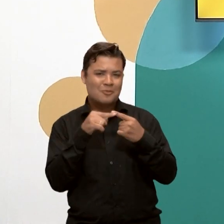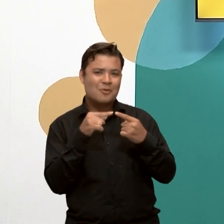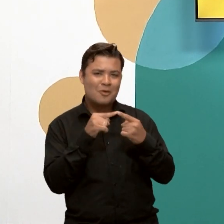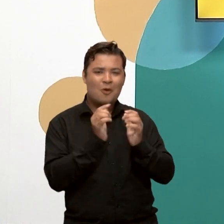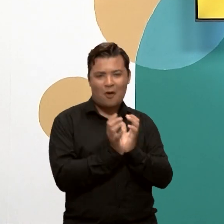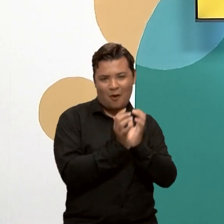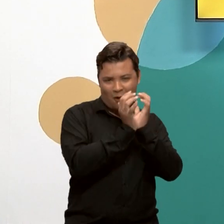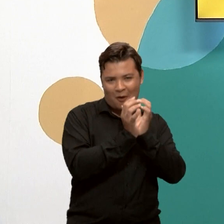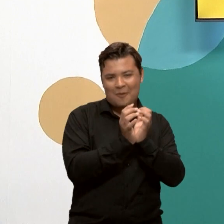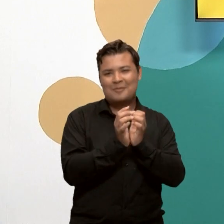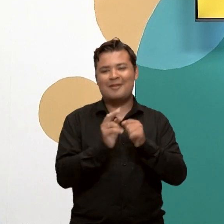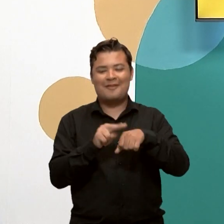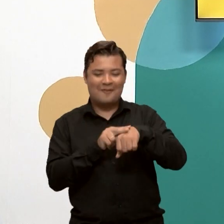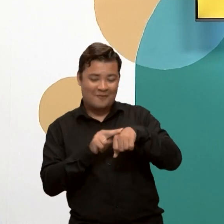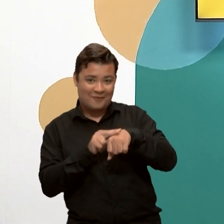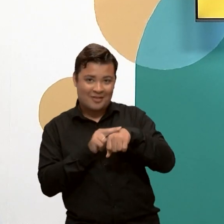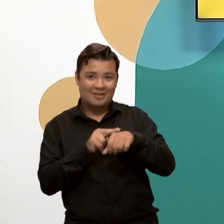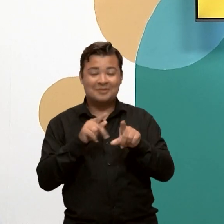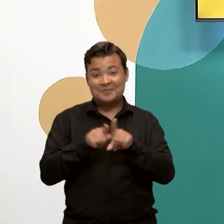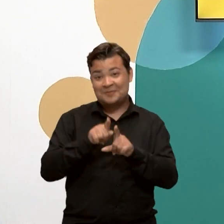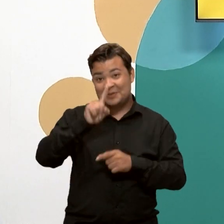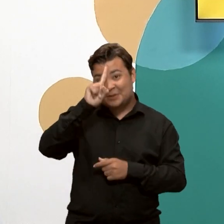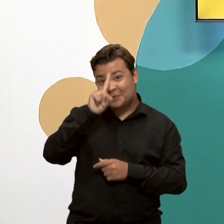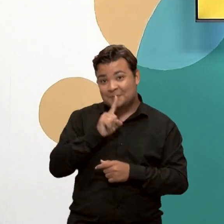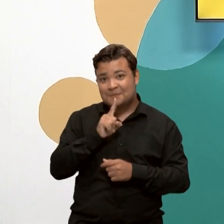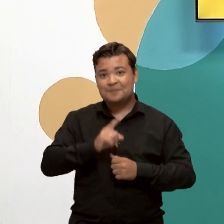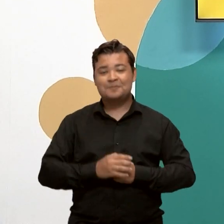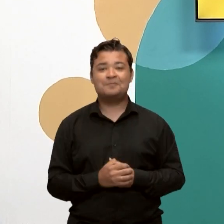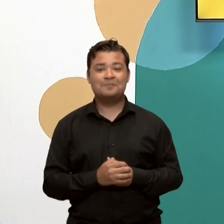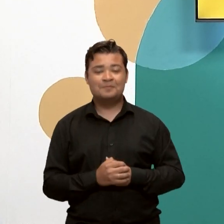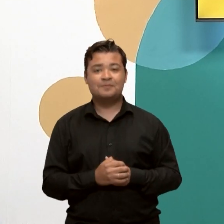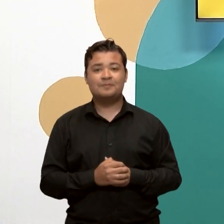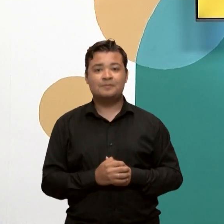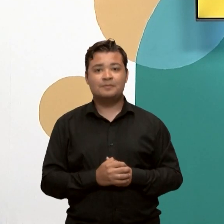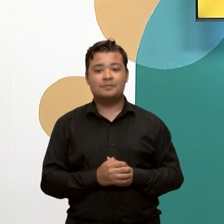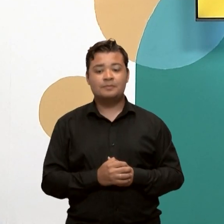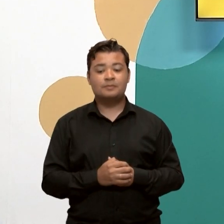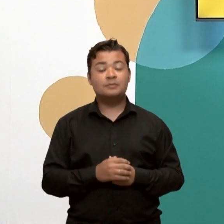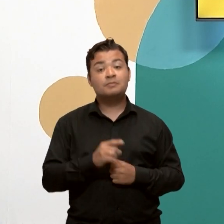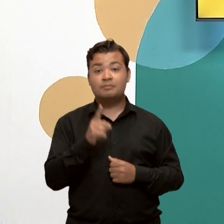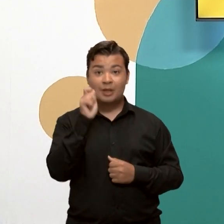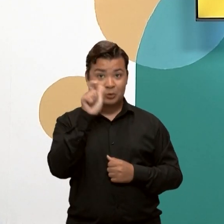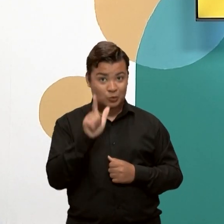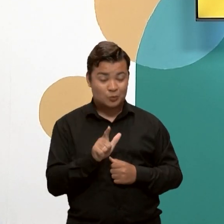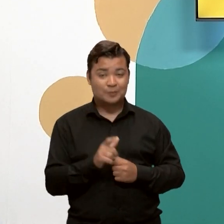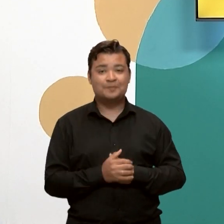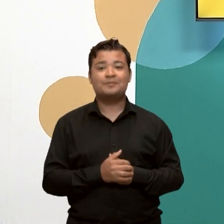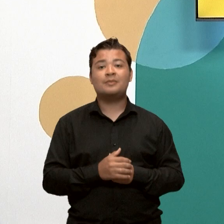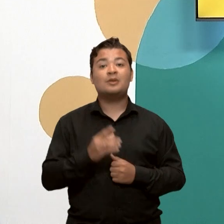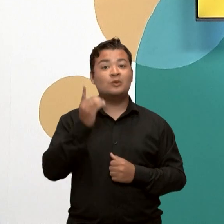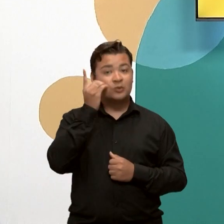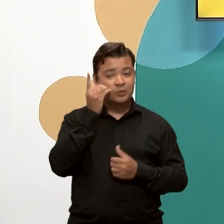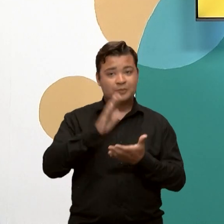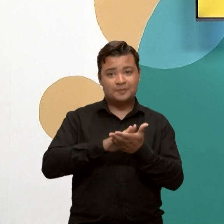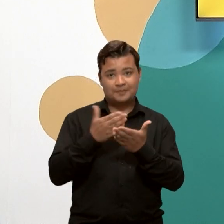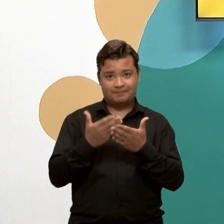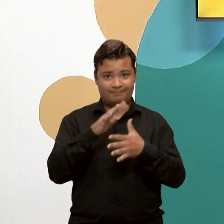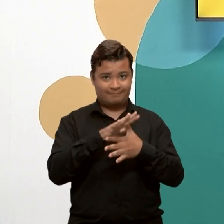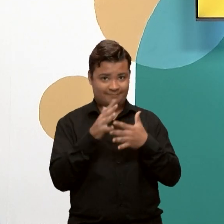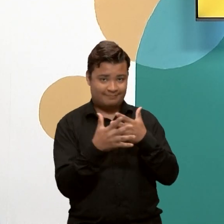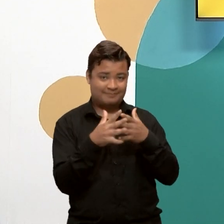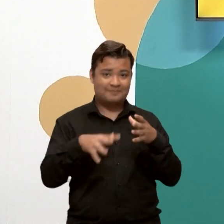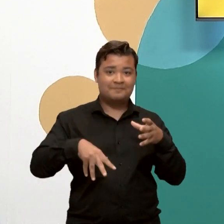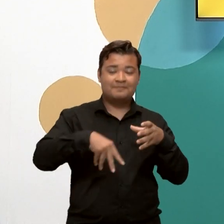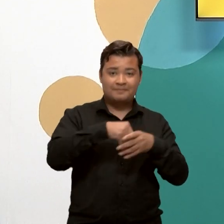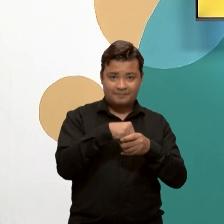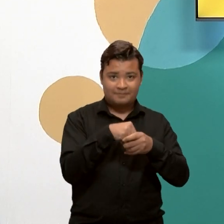blusa verde e calça azul. O Diogo Marques faz a interpretação para Libras. Ele faz parte do Labitave,